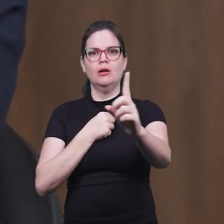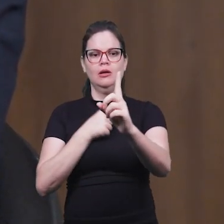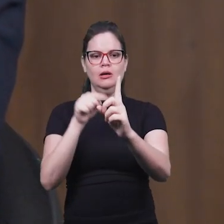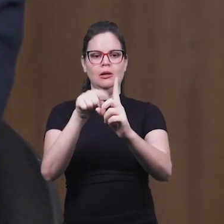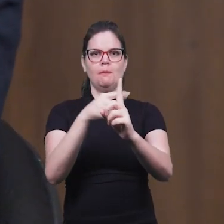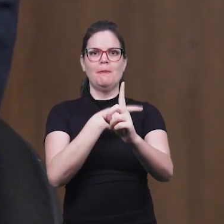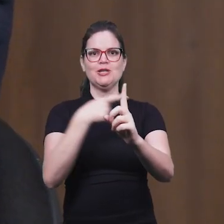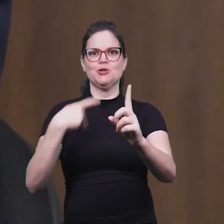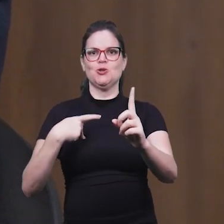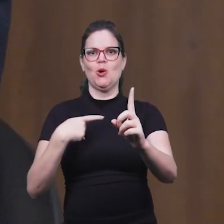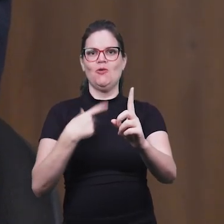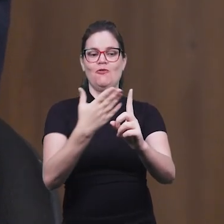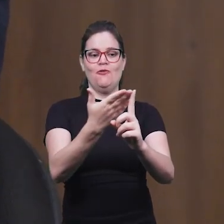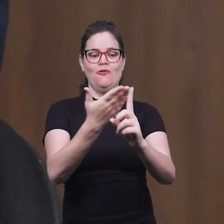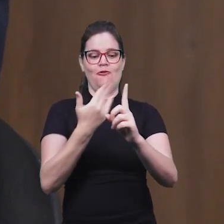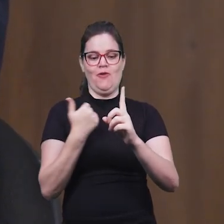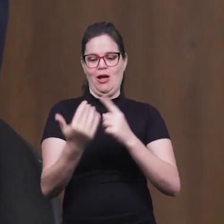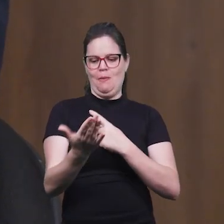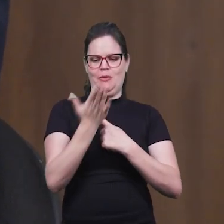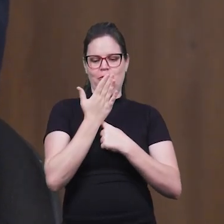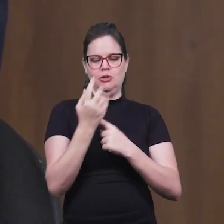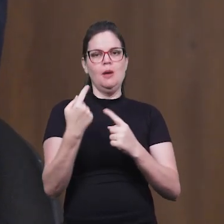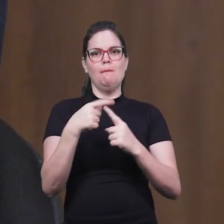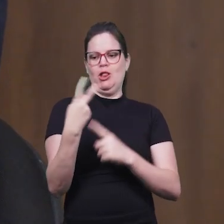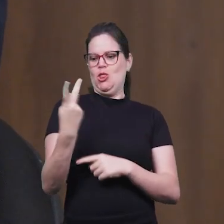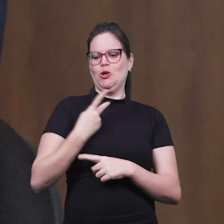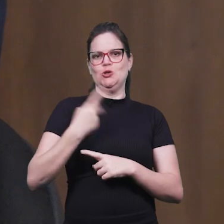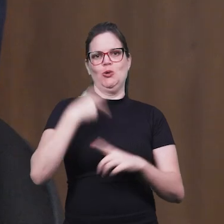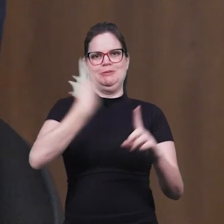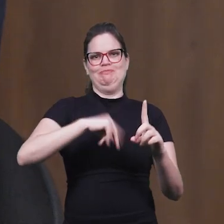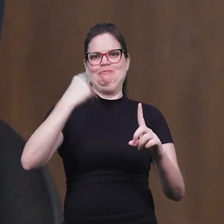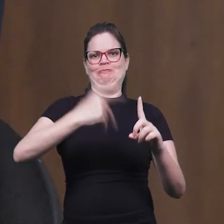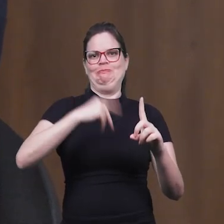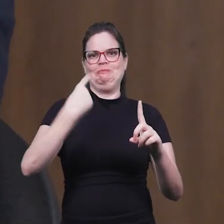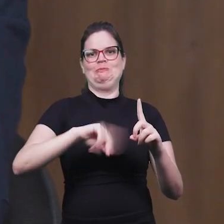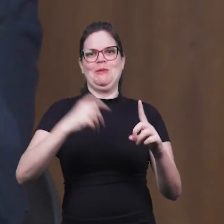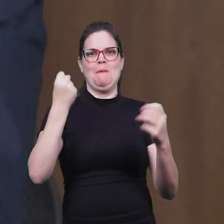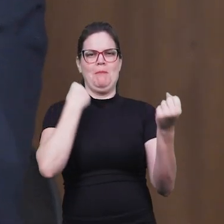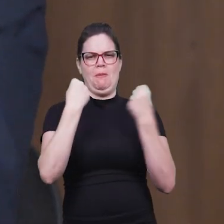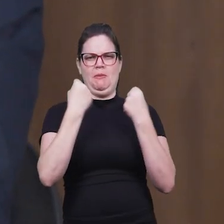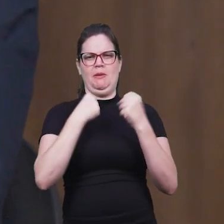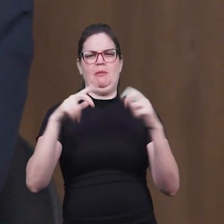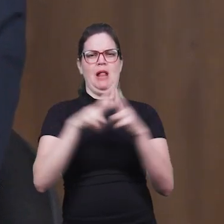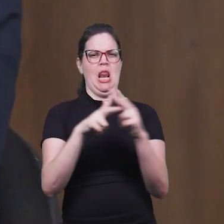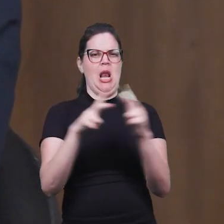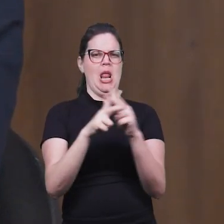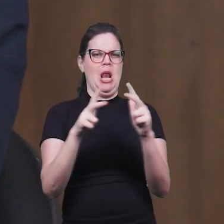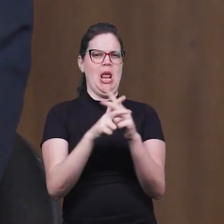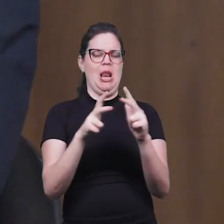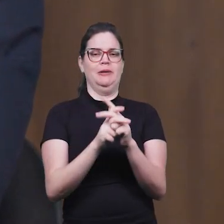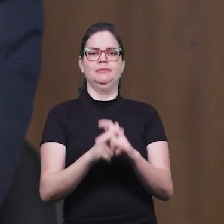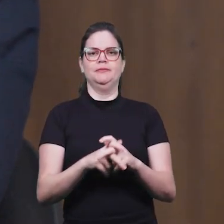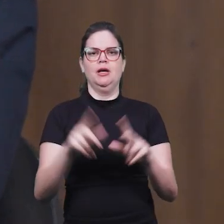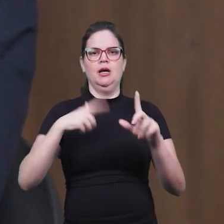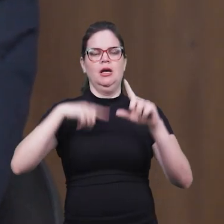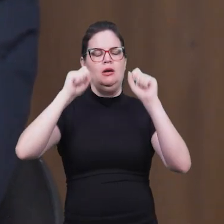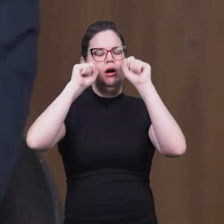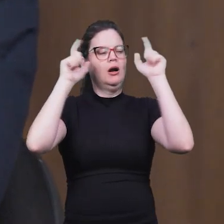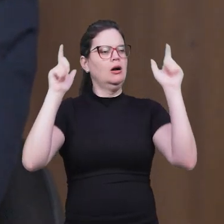tirar dali. Ele apanhava também, igual a mim, pô. Nós dois apanhávamos. E eu acordei sem saber o que era